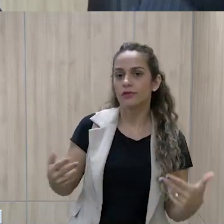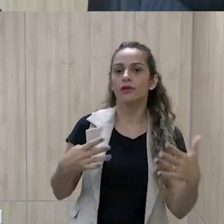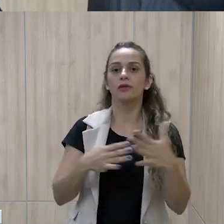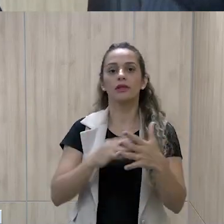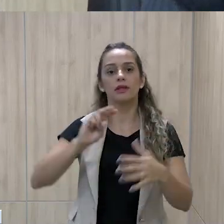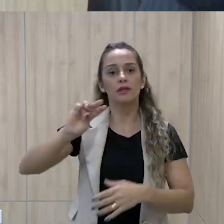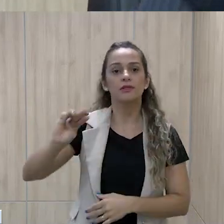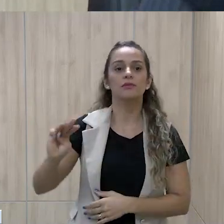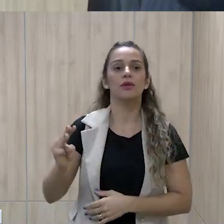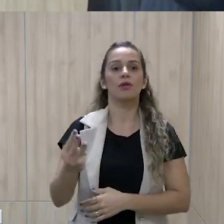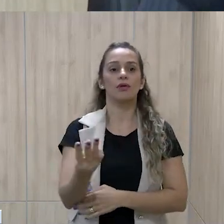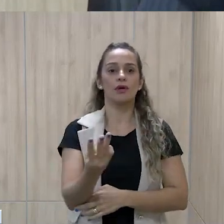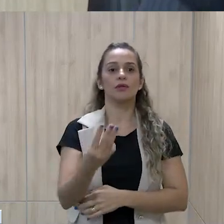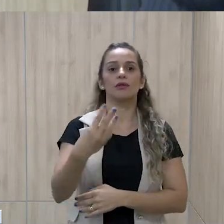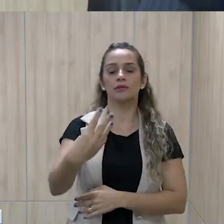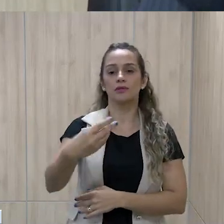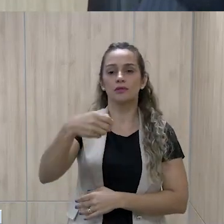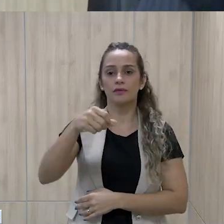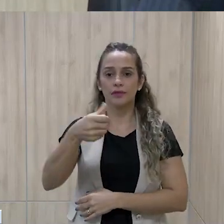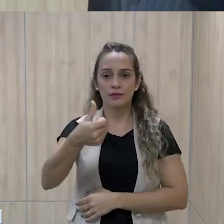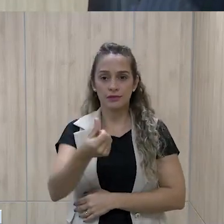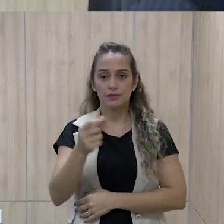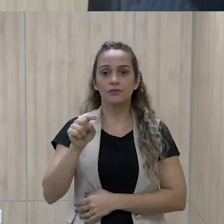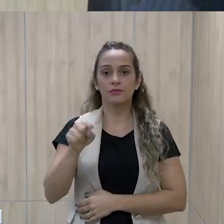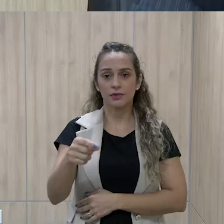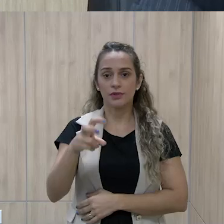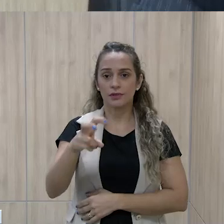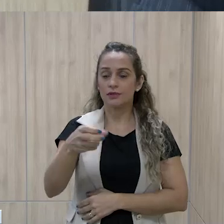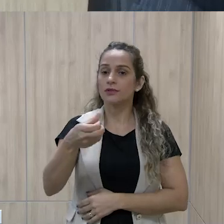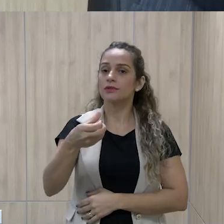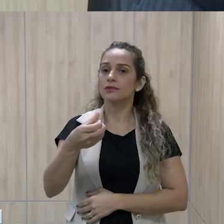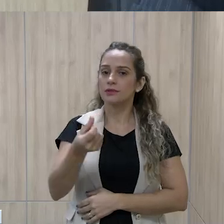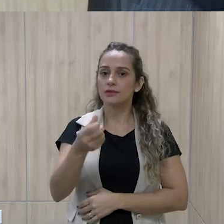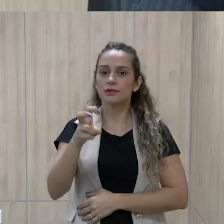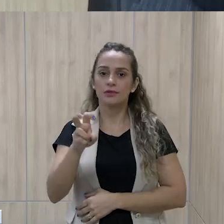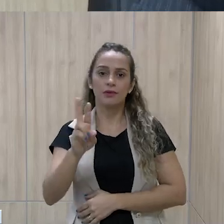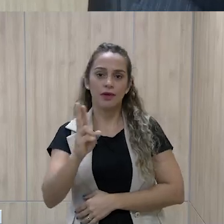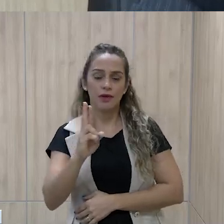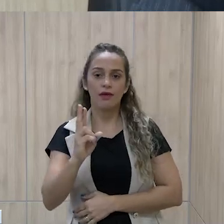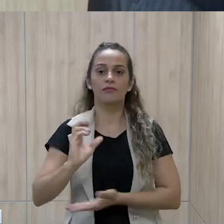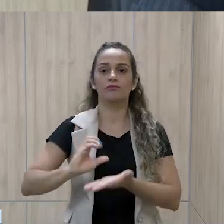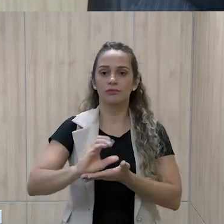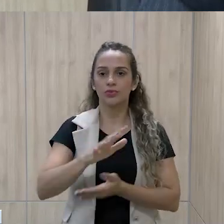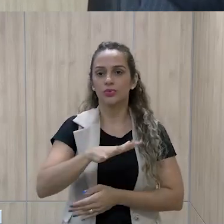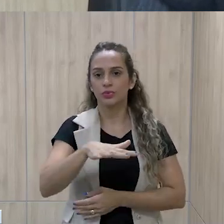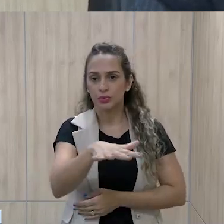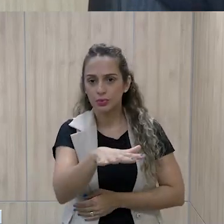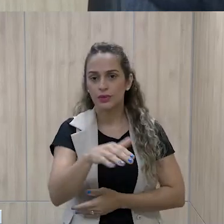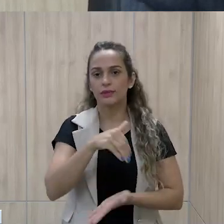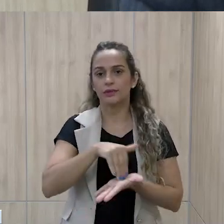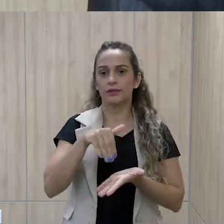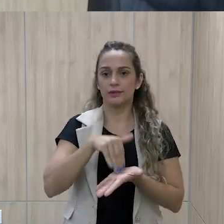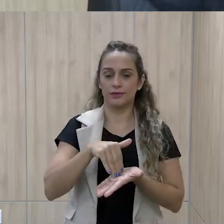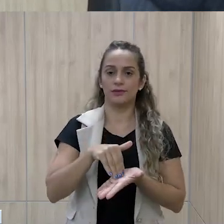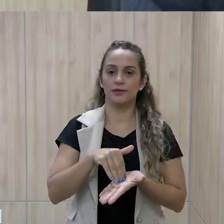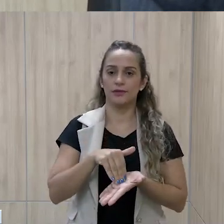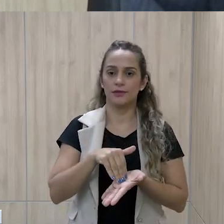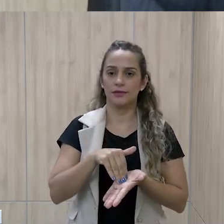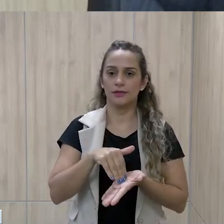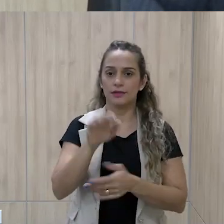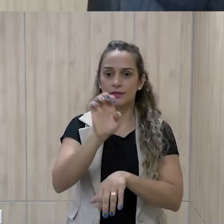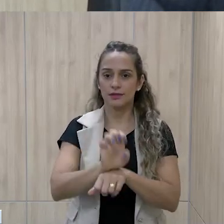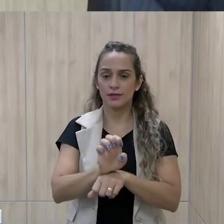até o valor de 3 milhões 396.565 reais 65 centavos em favor da unidade orçamentária